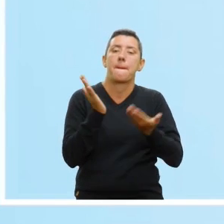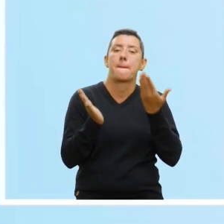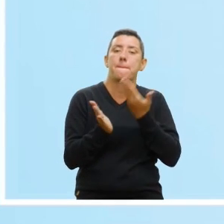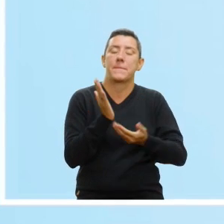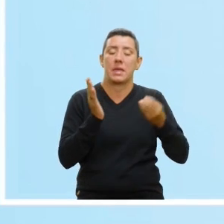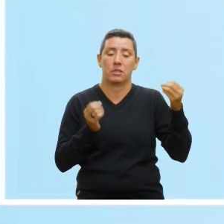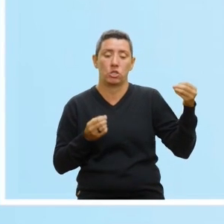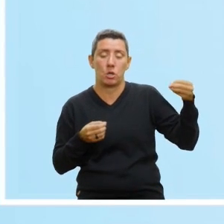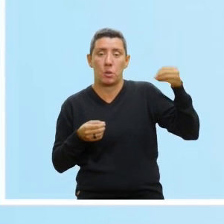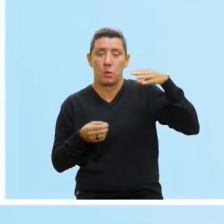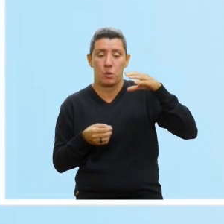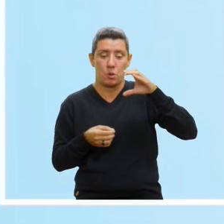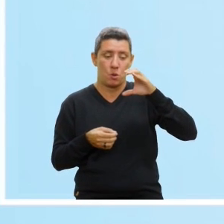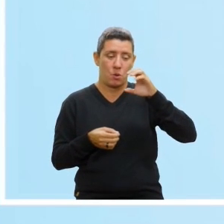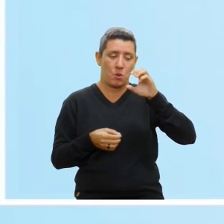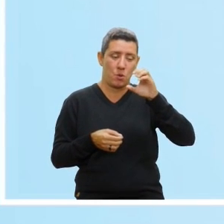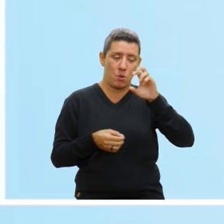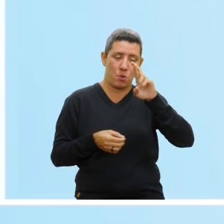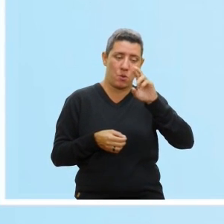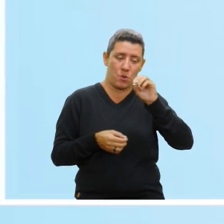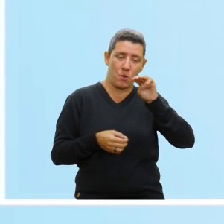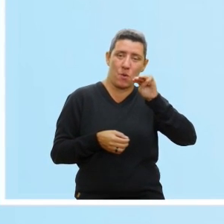né? A dispersão cromática, simplificando,